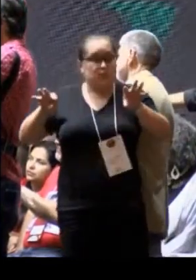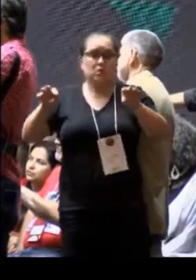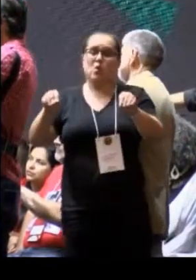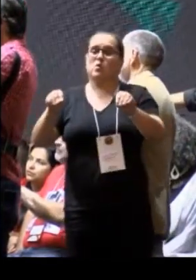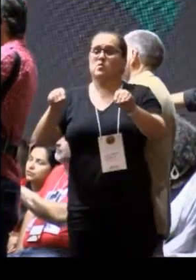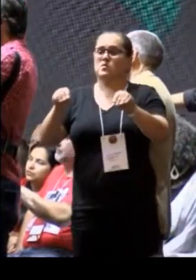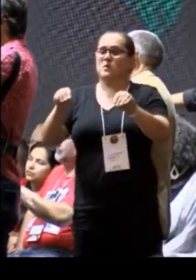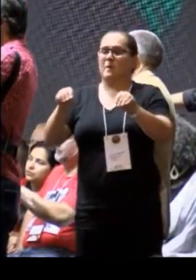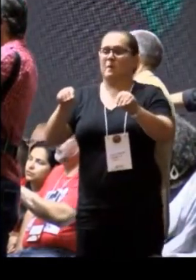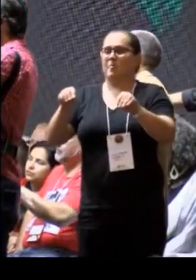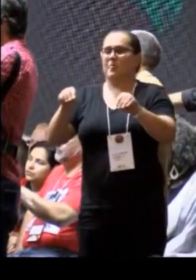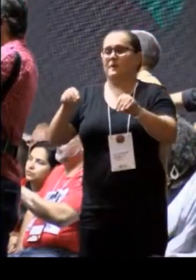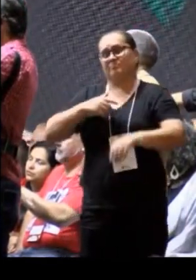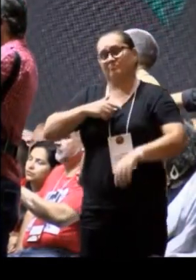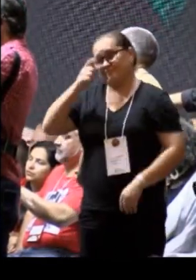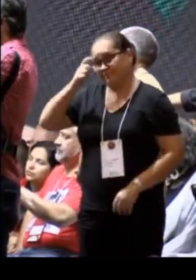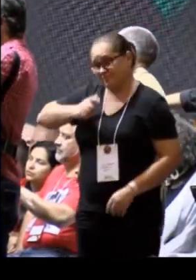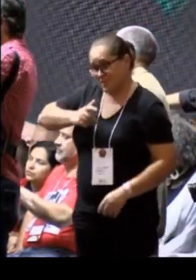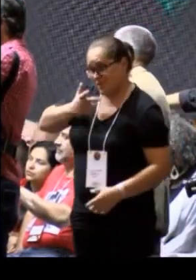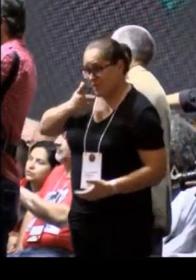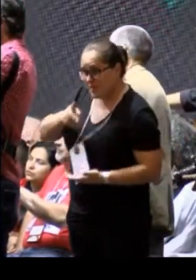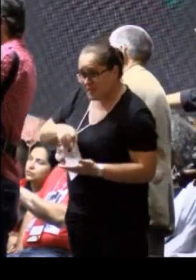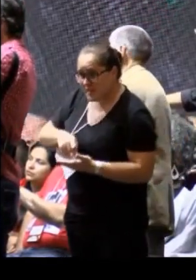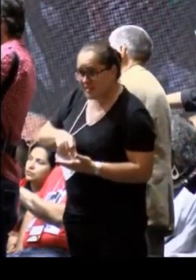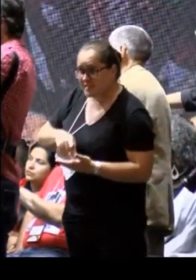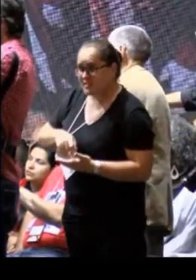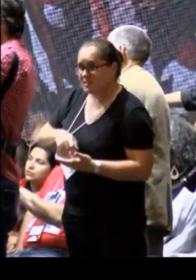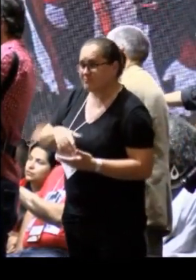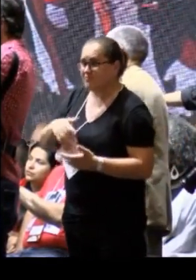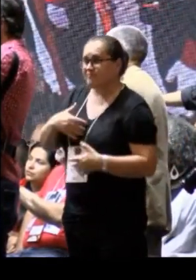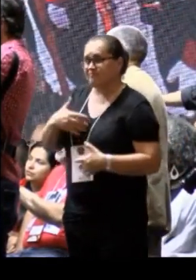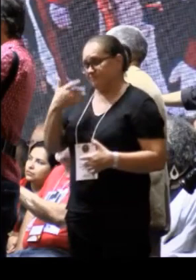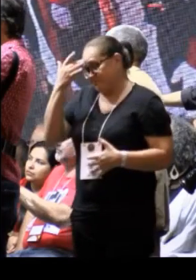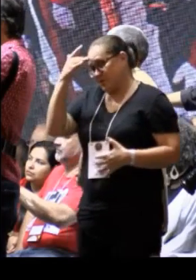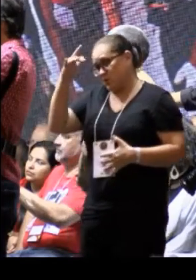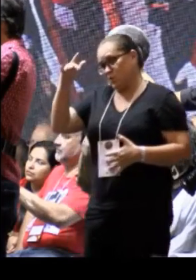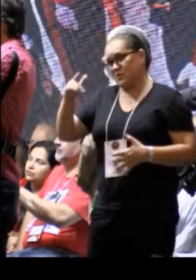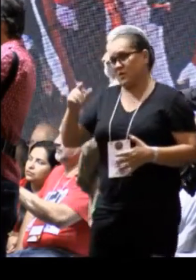De todos. Eu, sinceramente, quem sabe não teria.